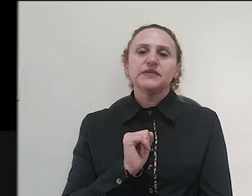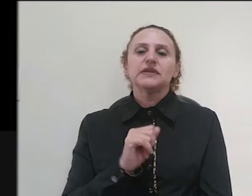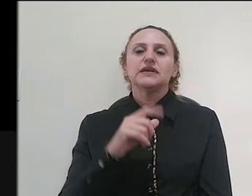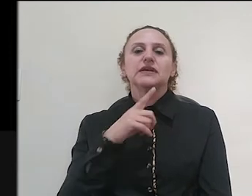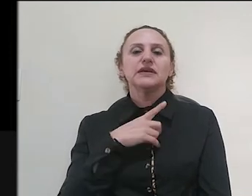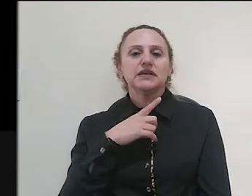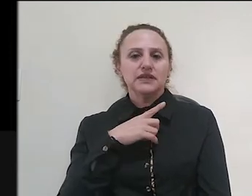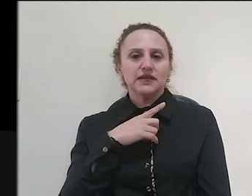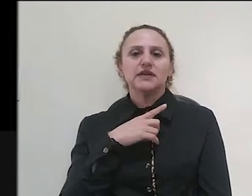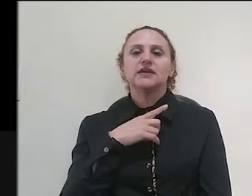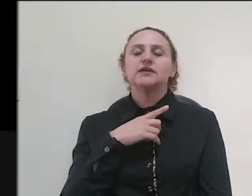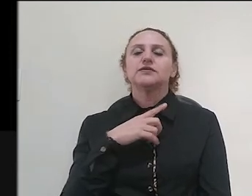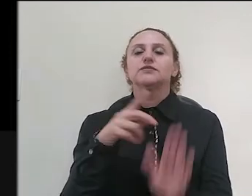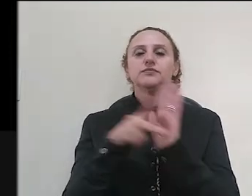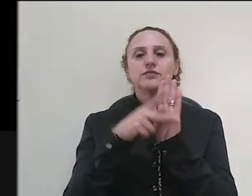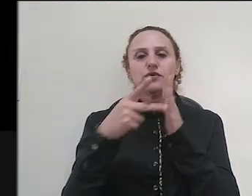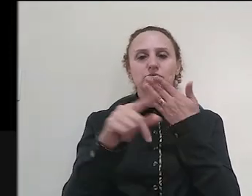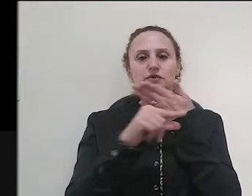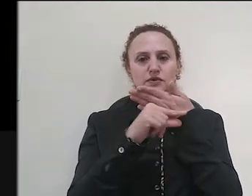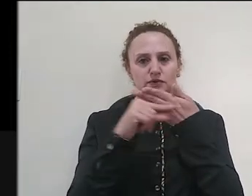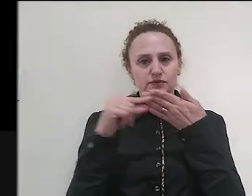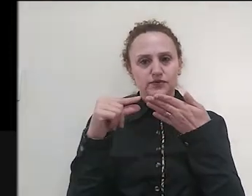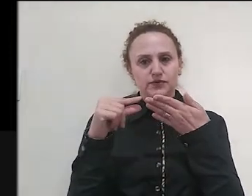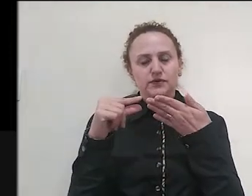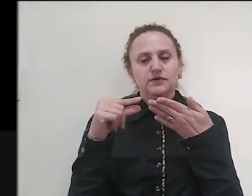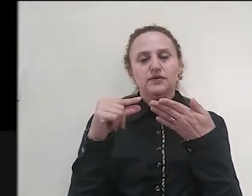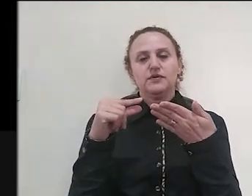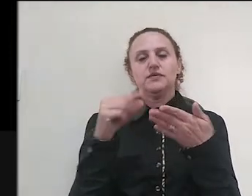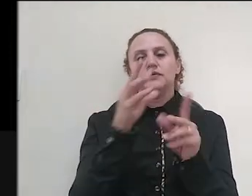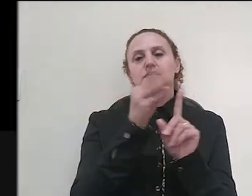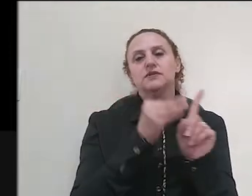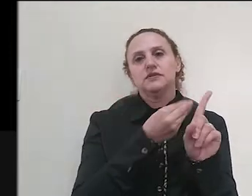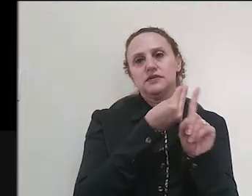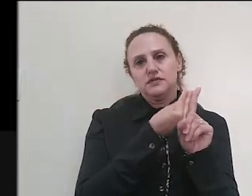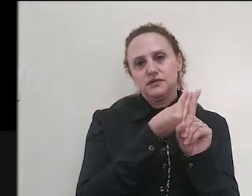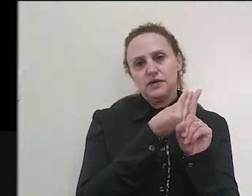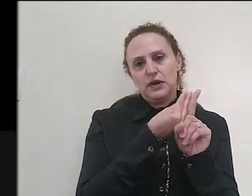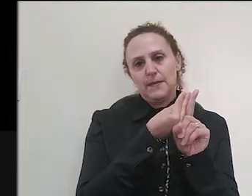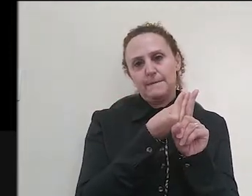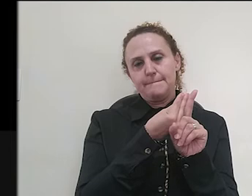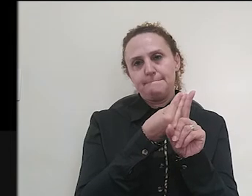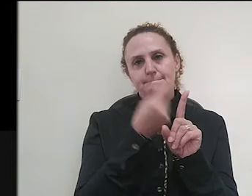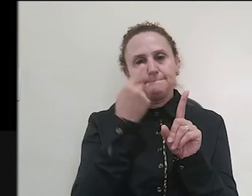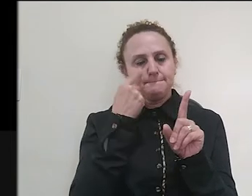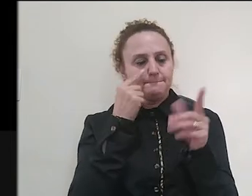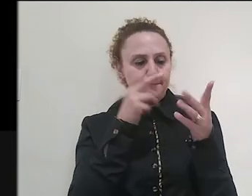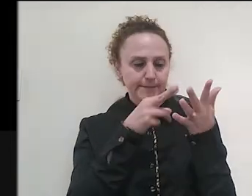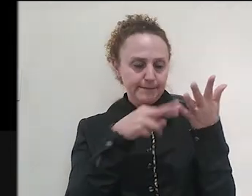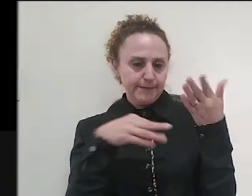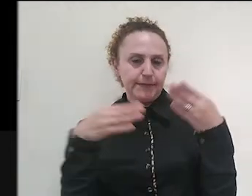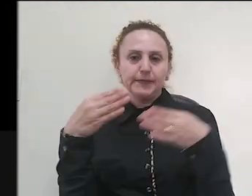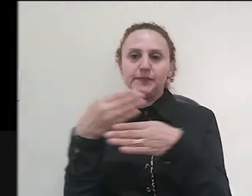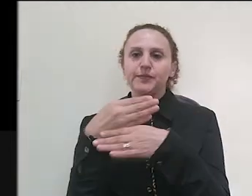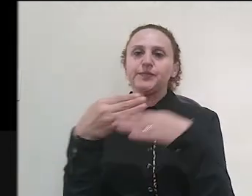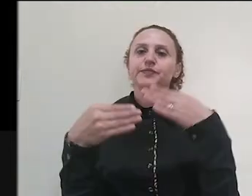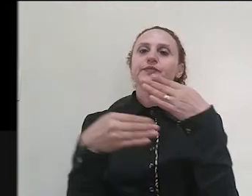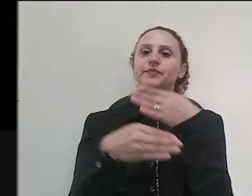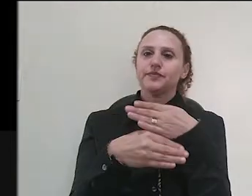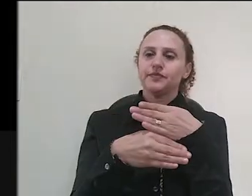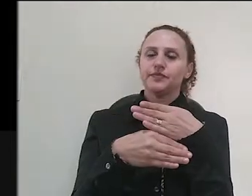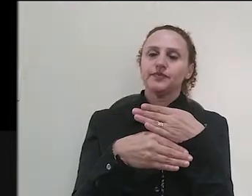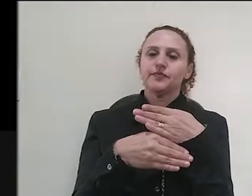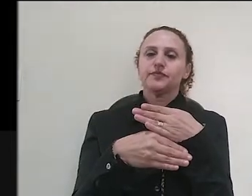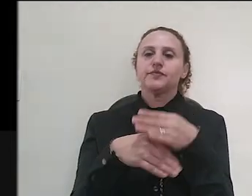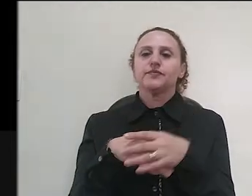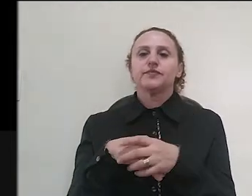maneirismo seria o Petrarca, o Dante e o Camões na poesia. Para outros, isso pode ser